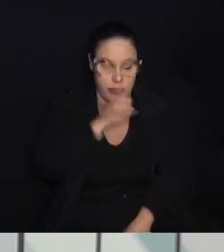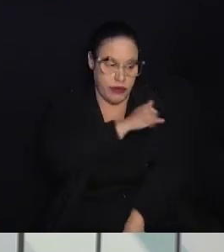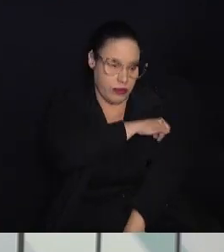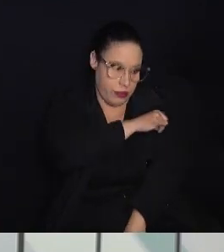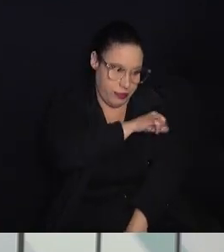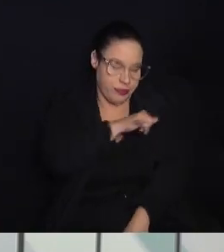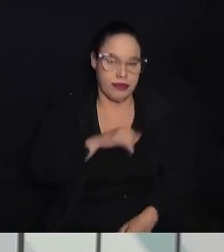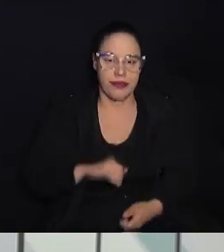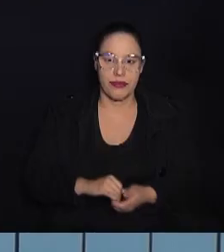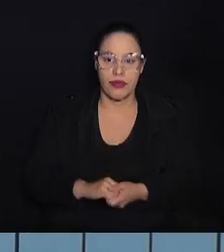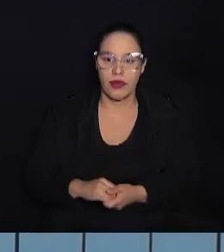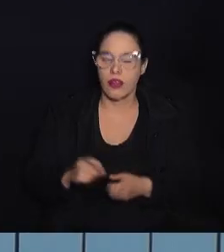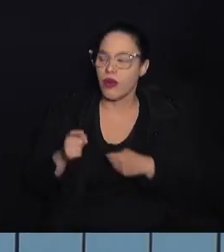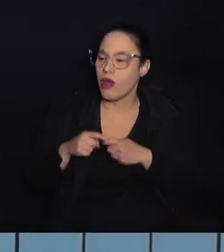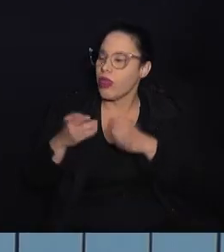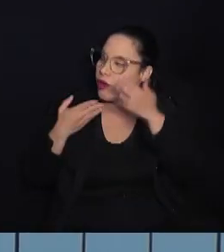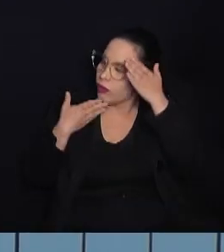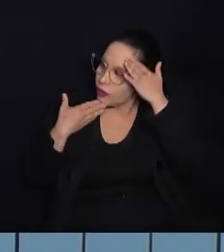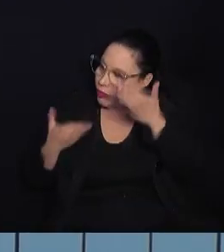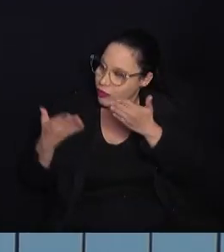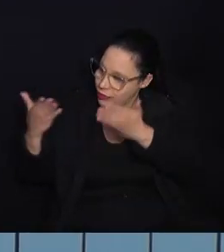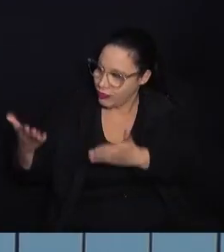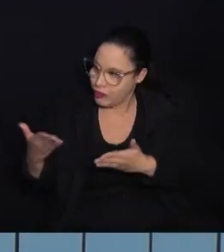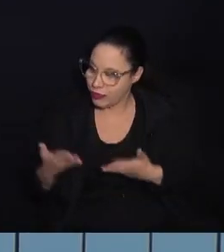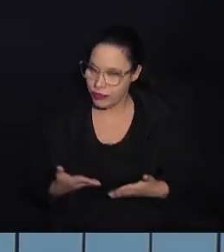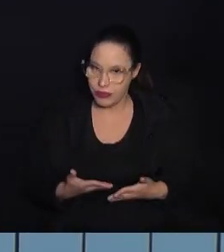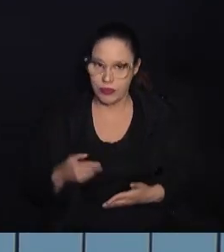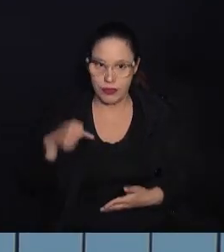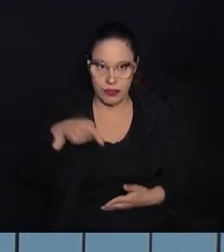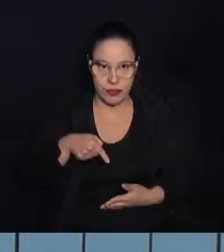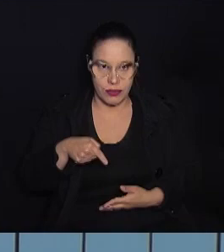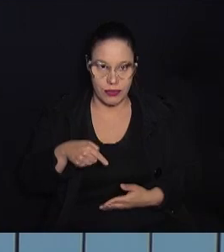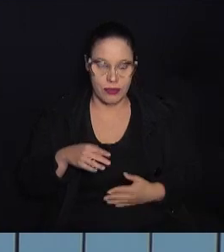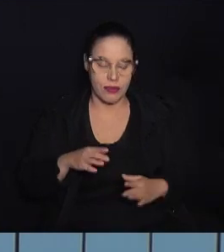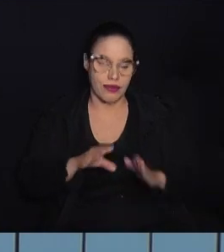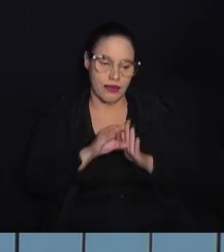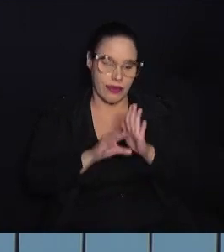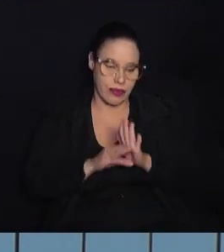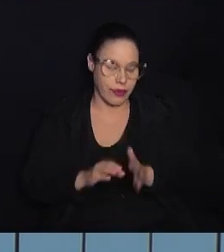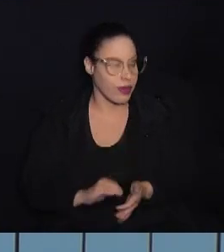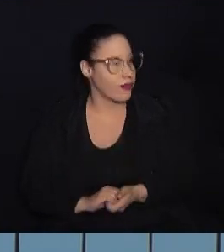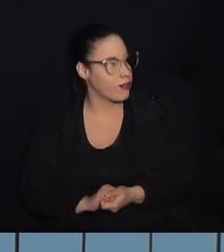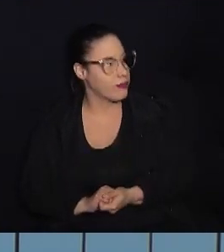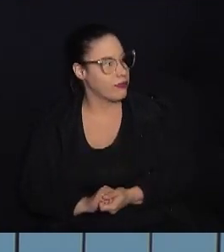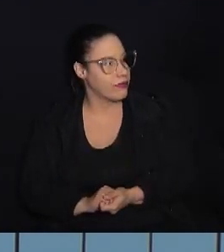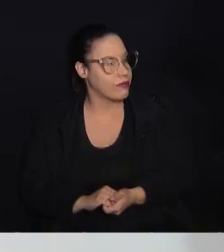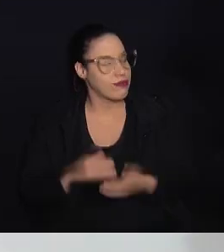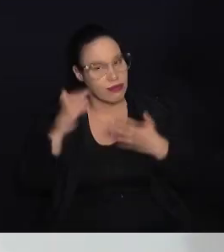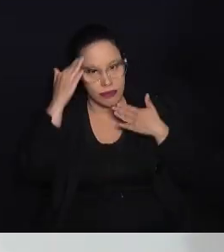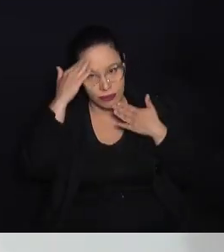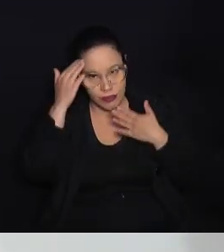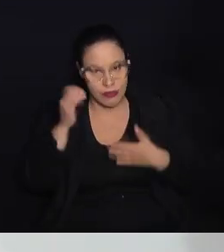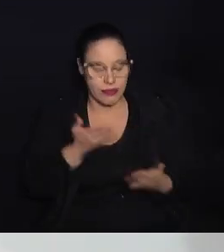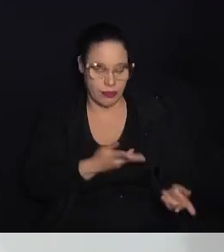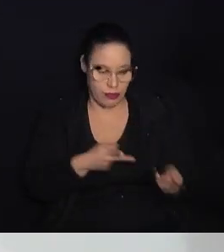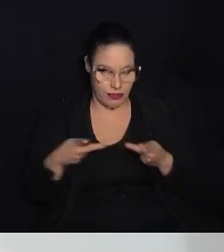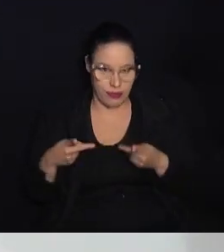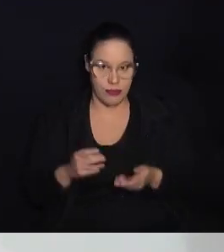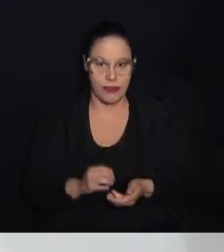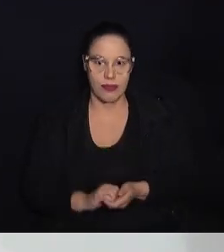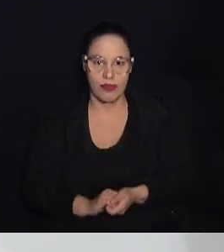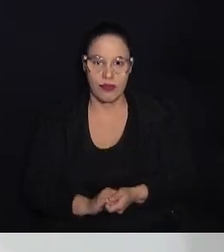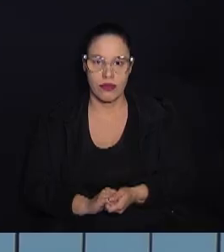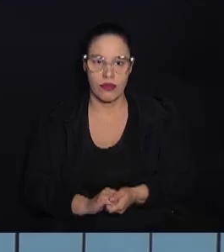Federal do Rio de Janeiro. Doutora, muito obrigada pela sua participação aqui no nosso quadro. Obrigada pelo